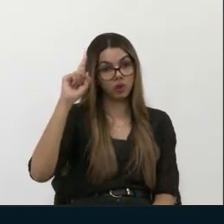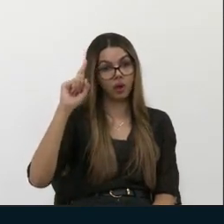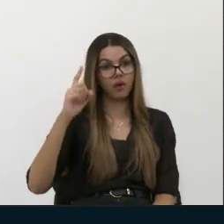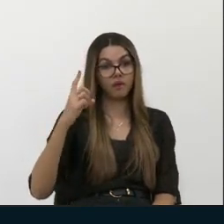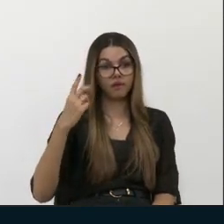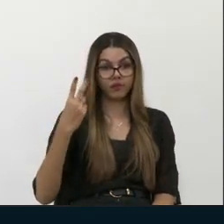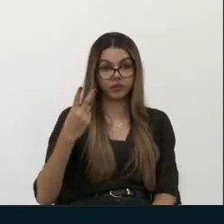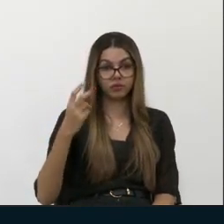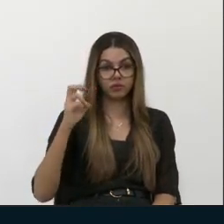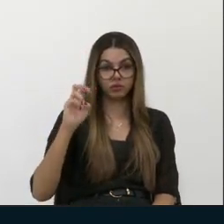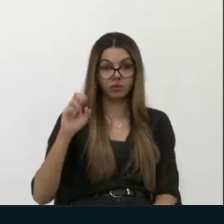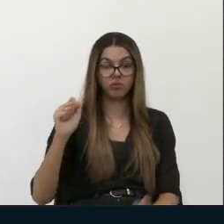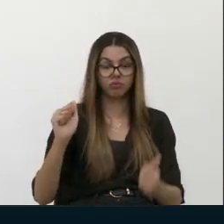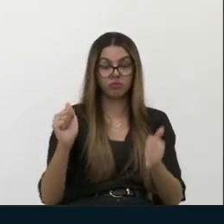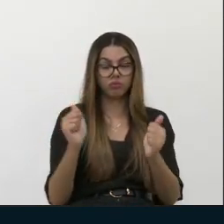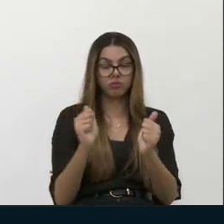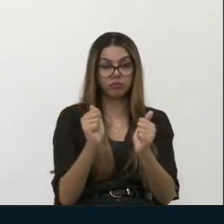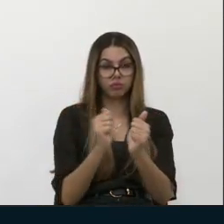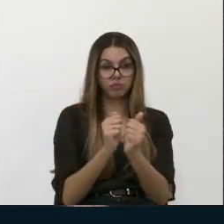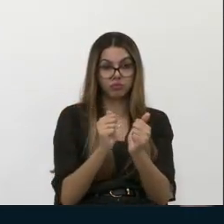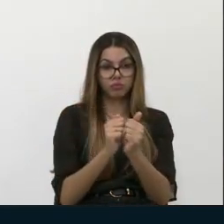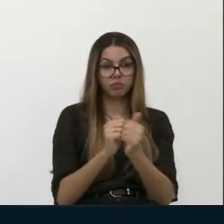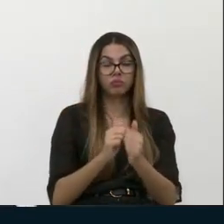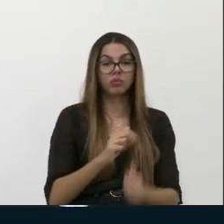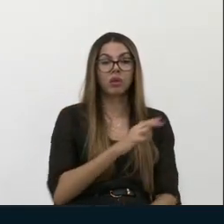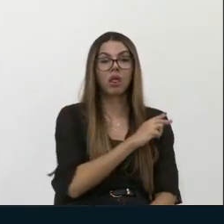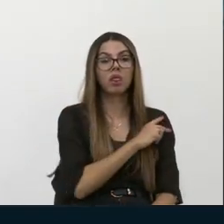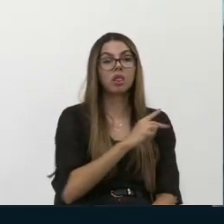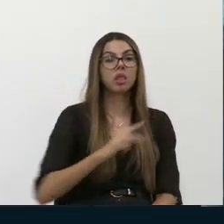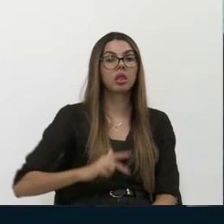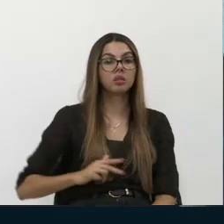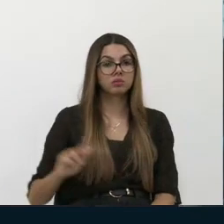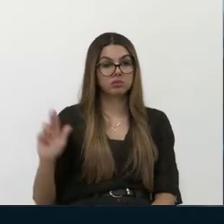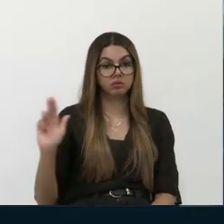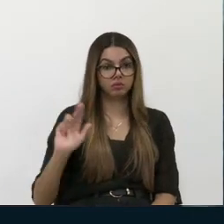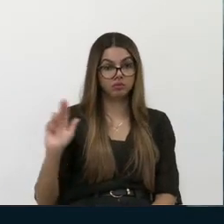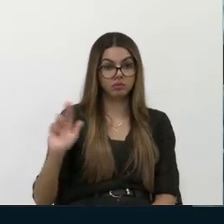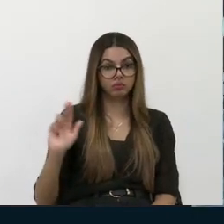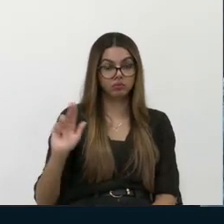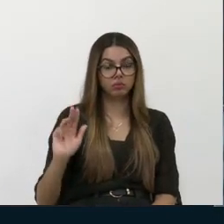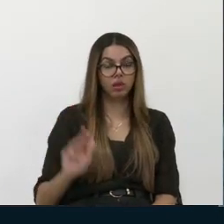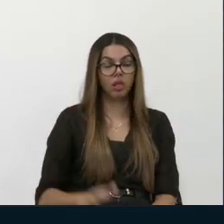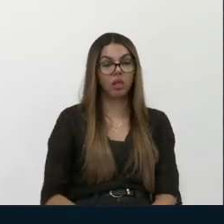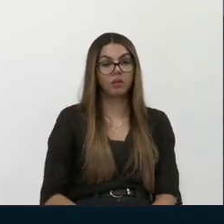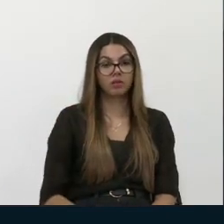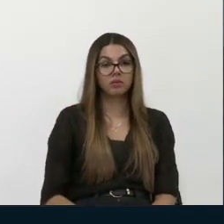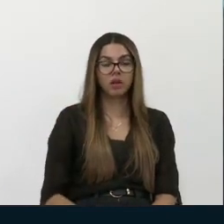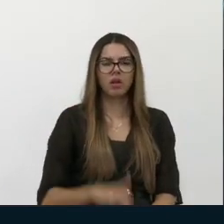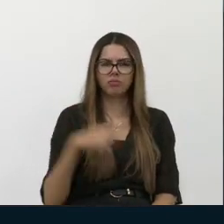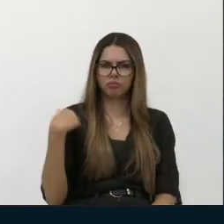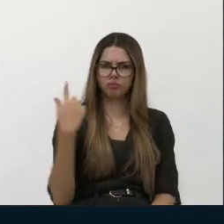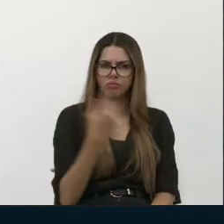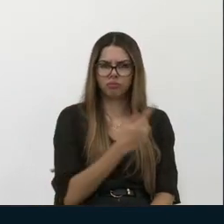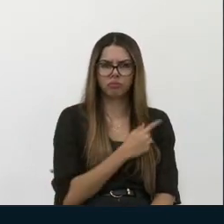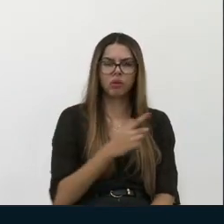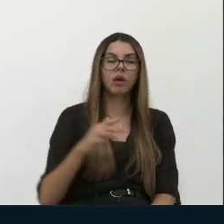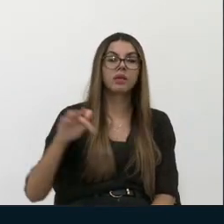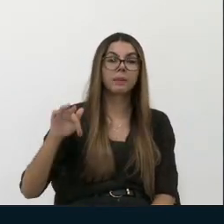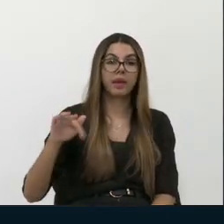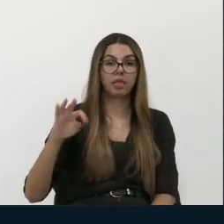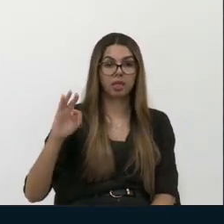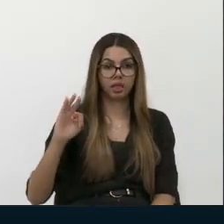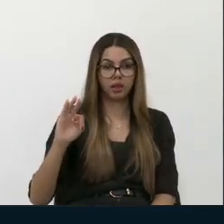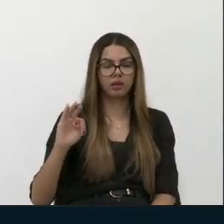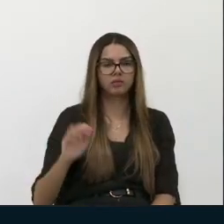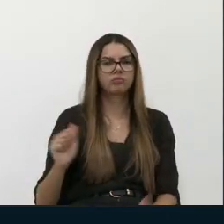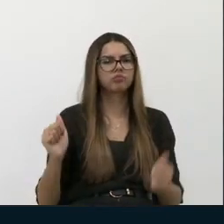no dia 25, junto com o presidente Lula, Alencar, e todos nós, petistas, estamos lá. Eu acho que o PSB também